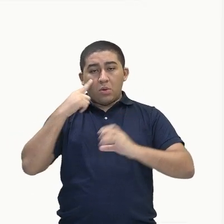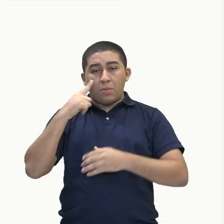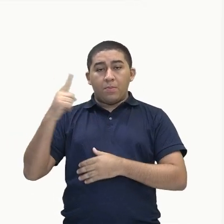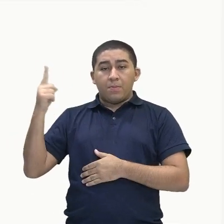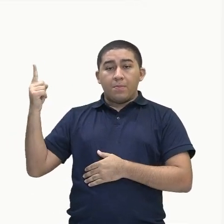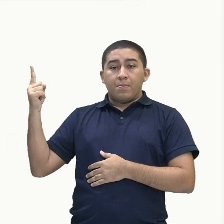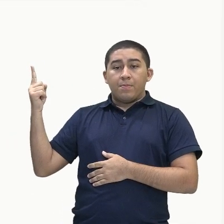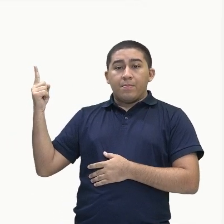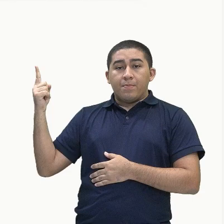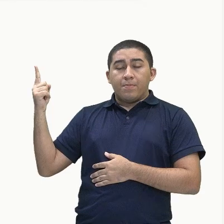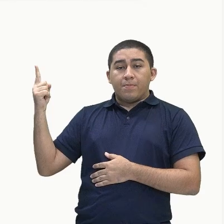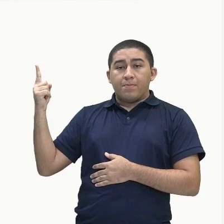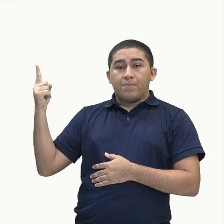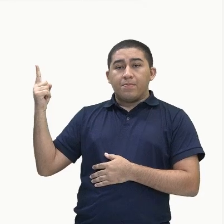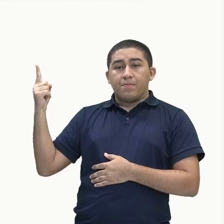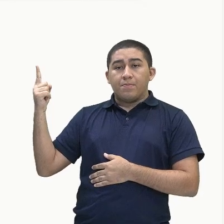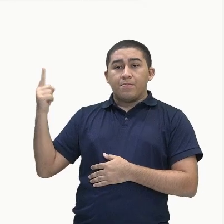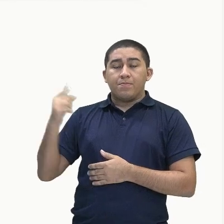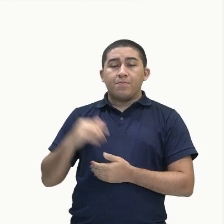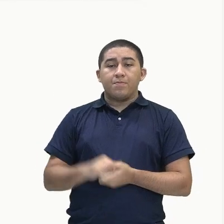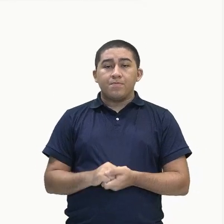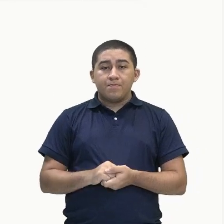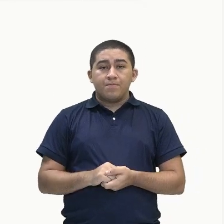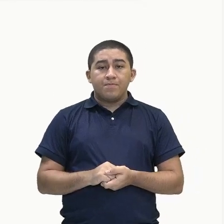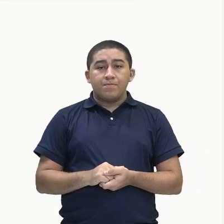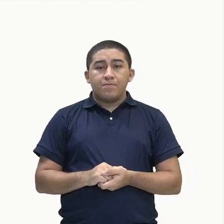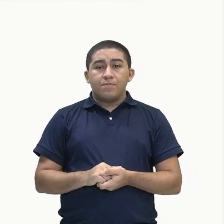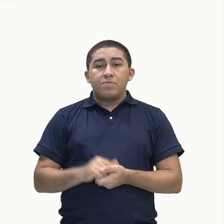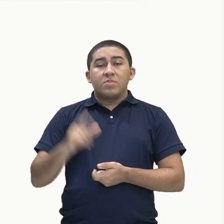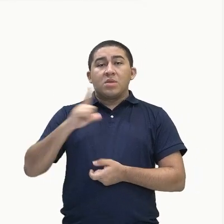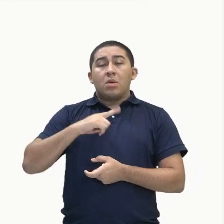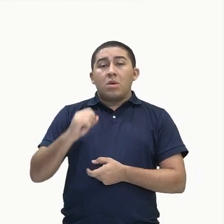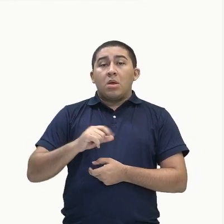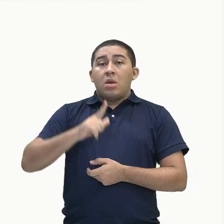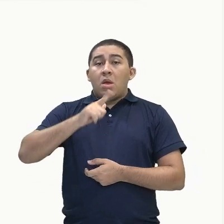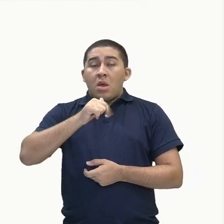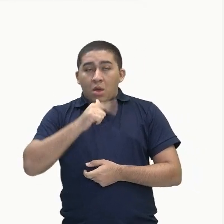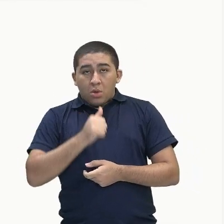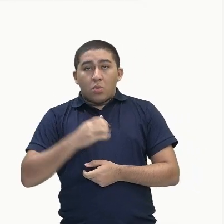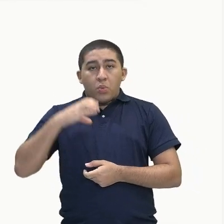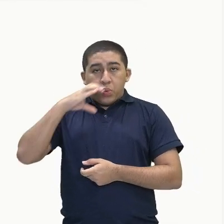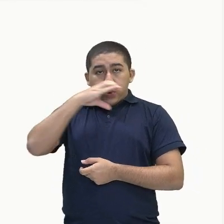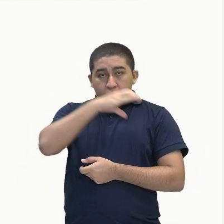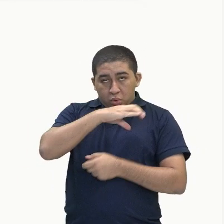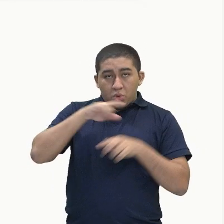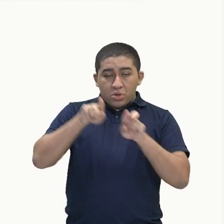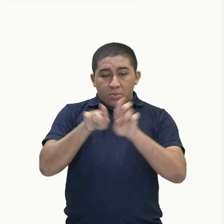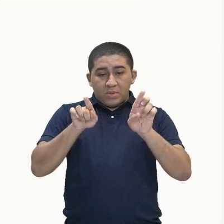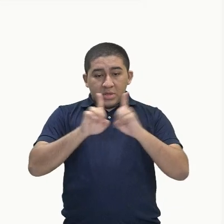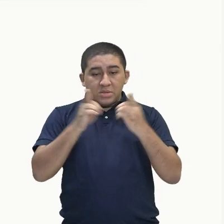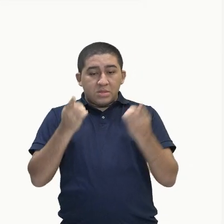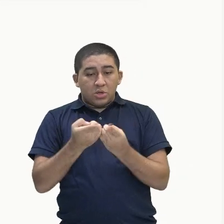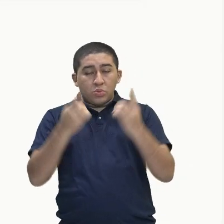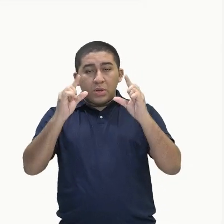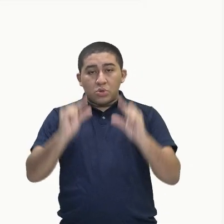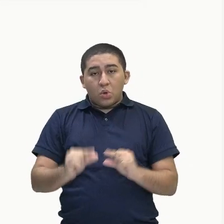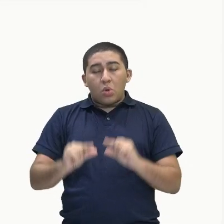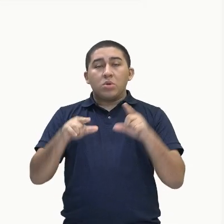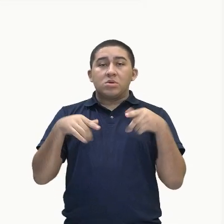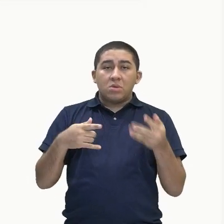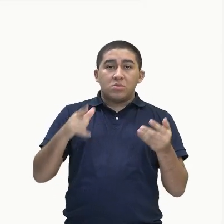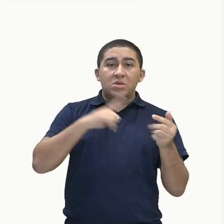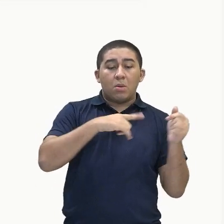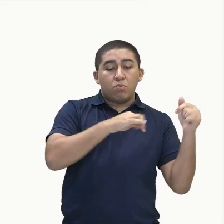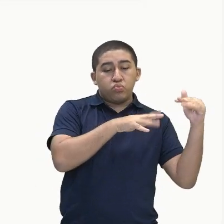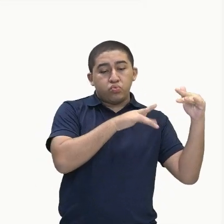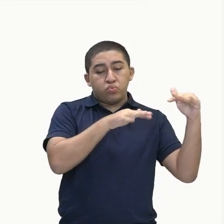e através dessa corrente superficial, ou seja, dessas águas mais quentes e menos densas, essa corrente é levada em